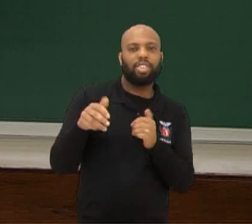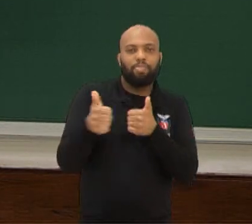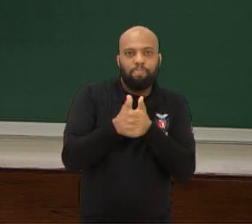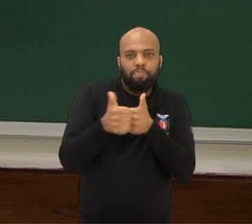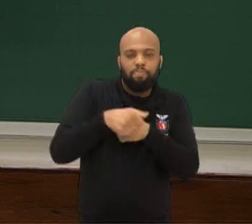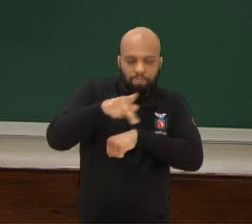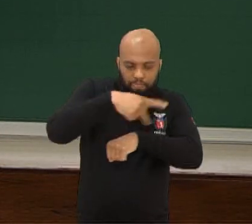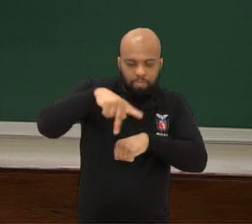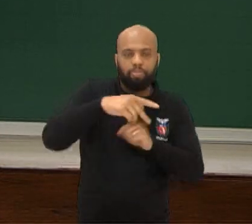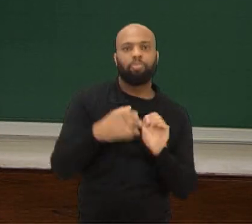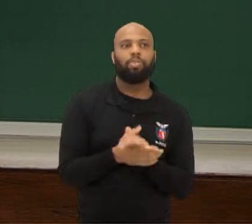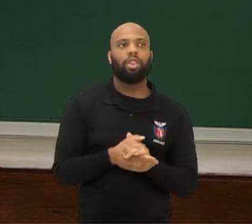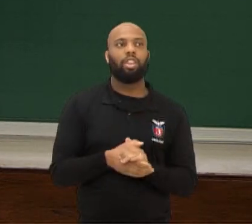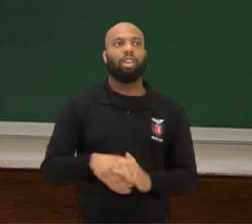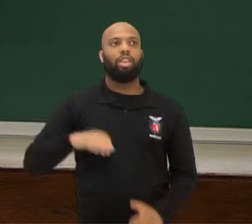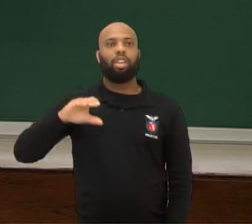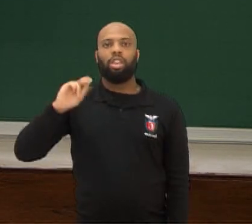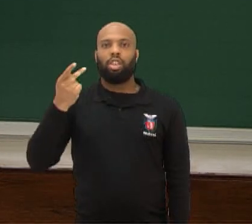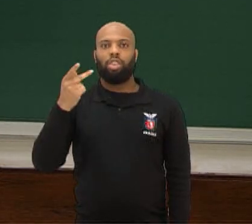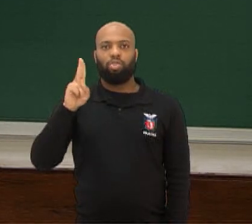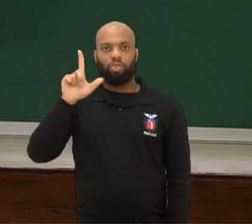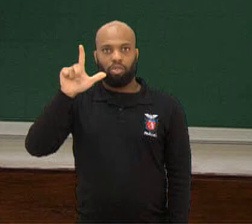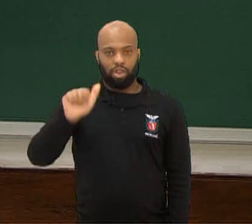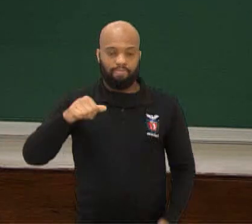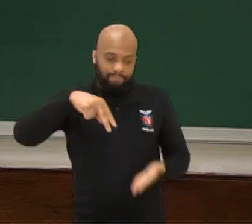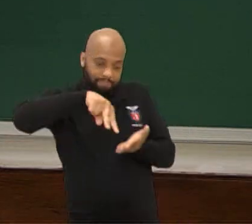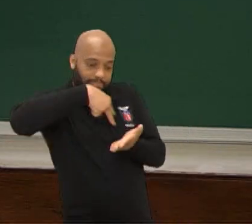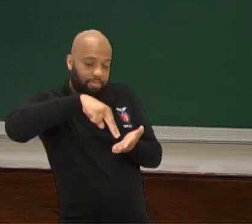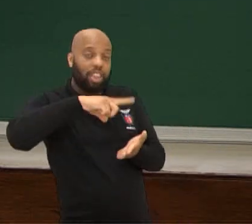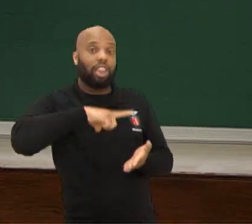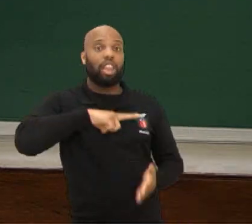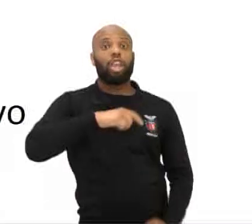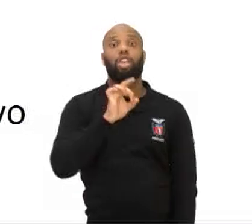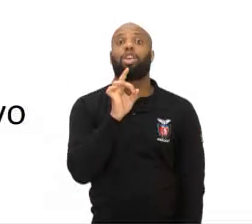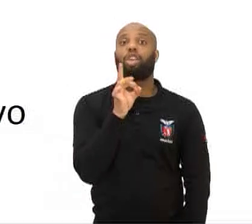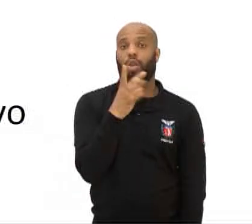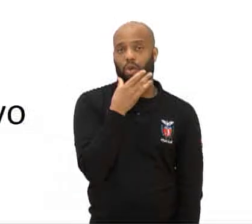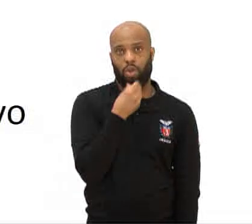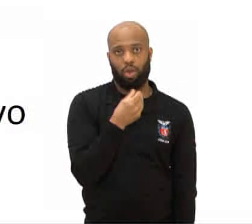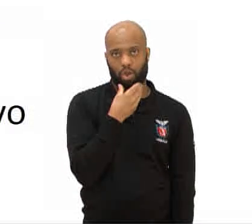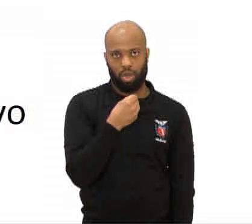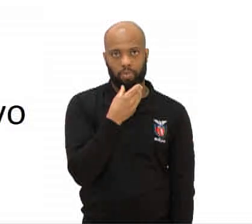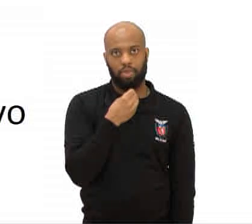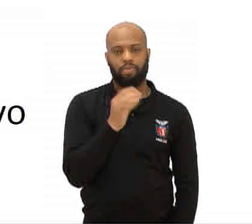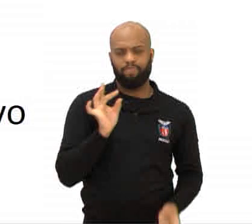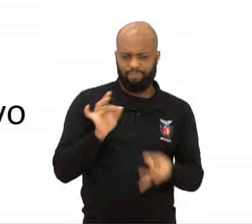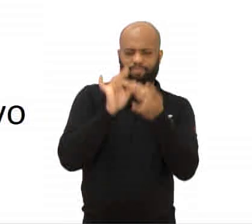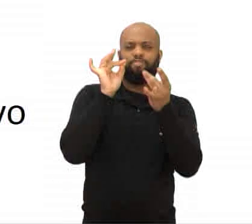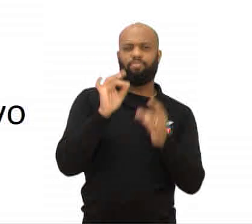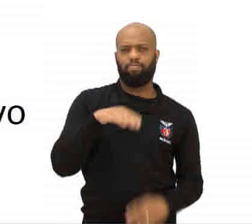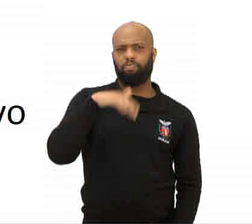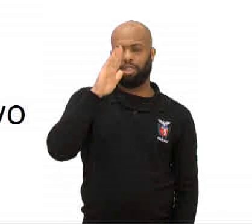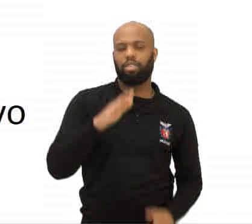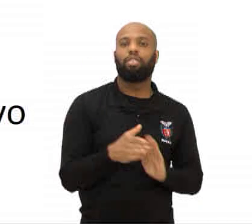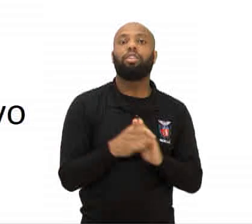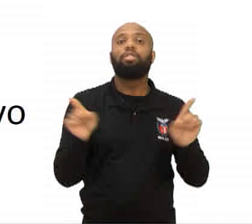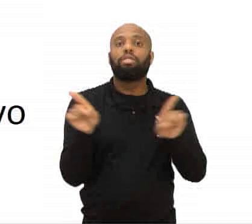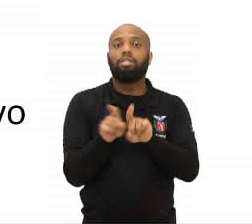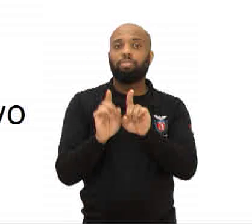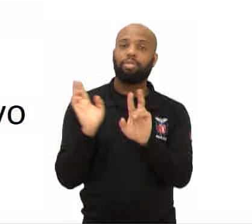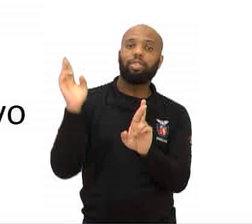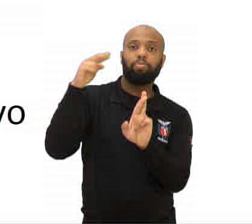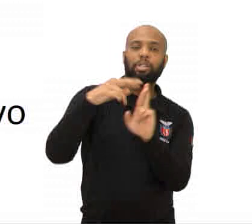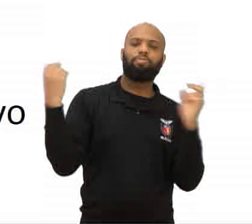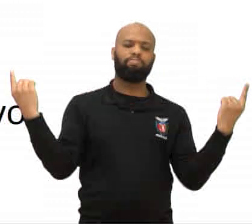certo? A chula é uma dança praticada por homens, né, especificamente ali, e representa